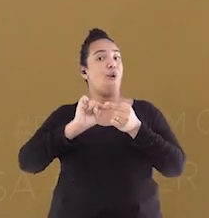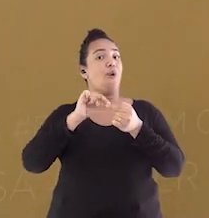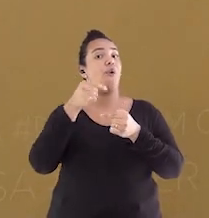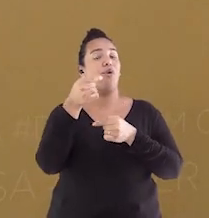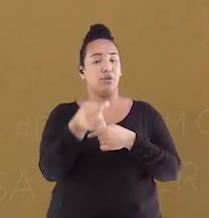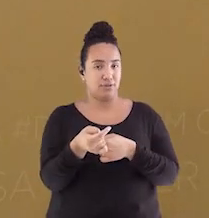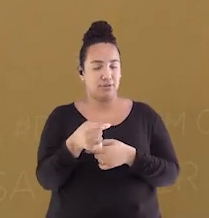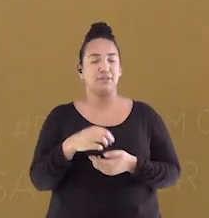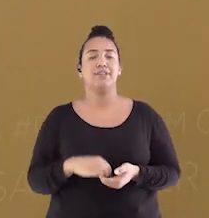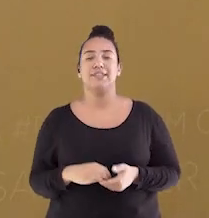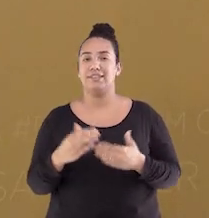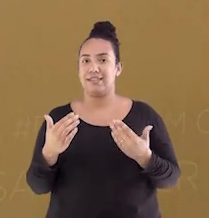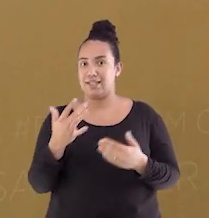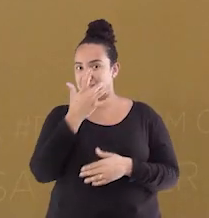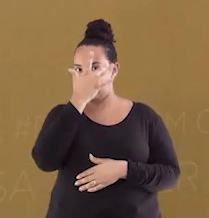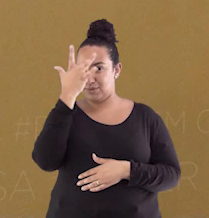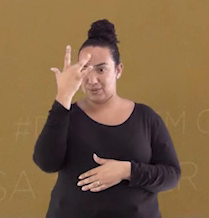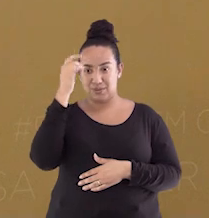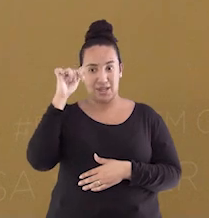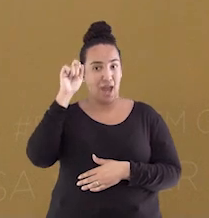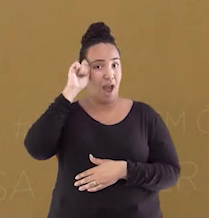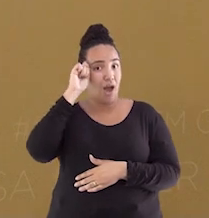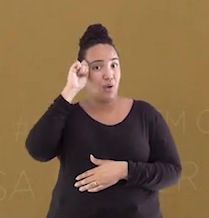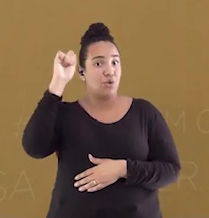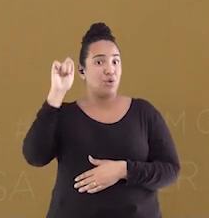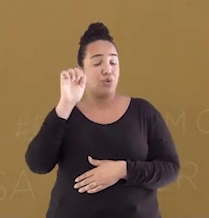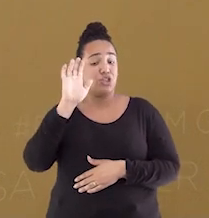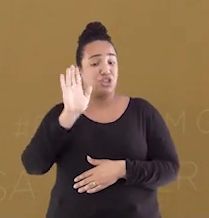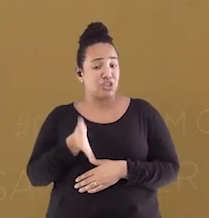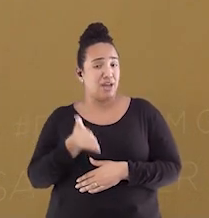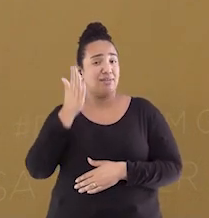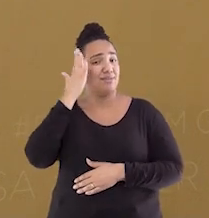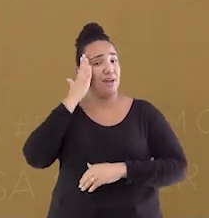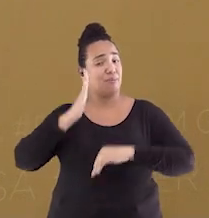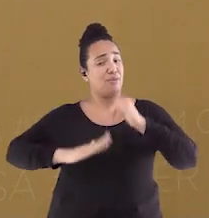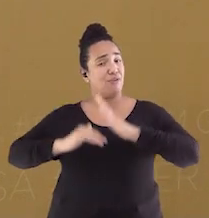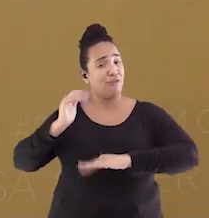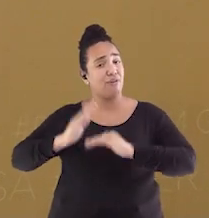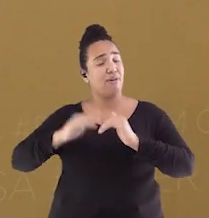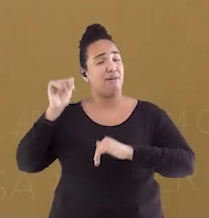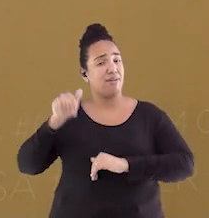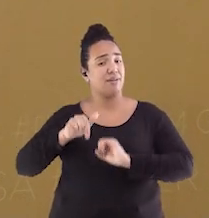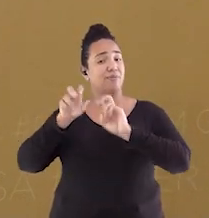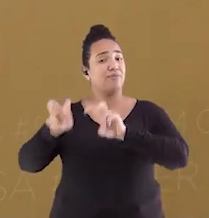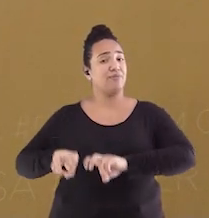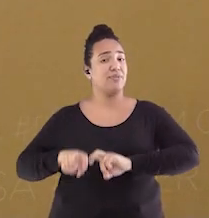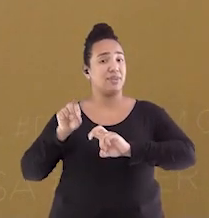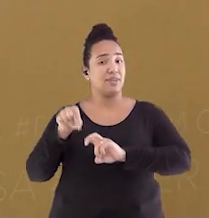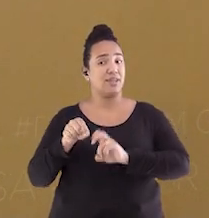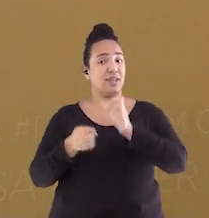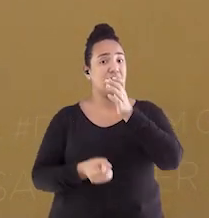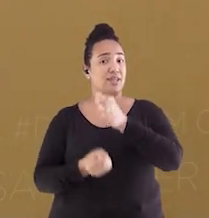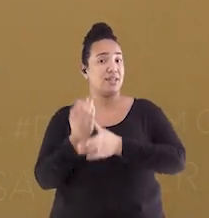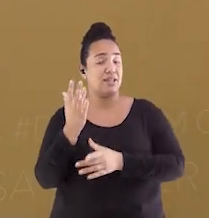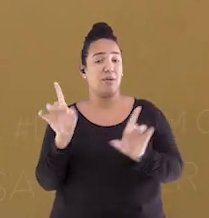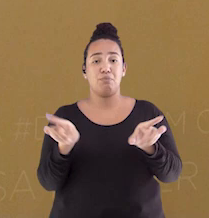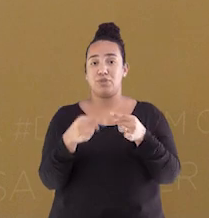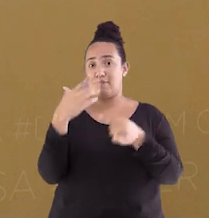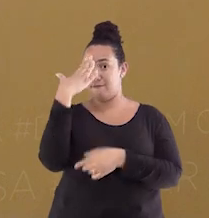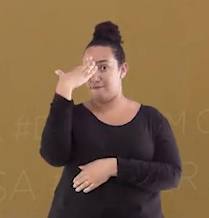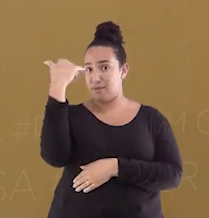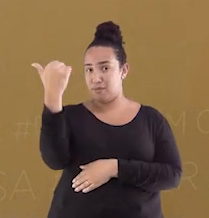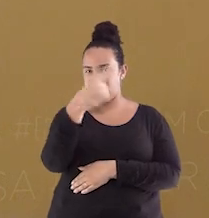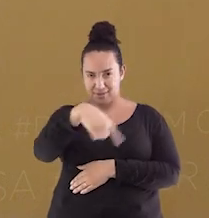são especialistas no estilo e já têm a forma de criar músicas que viraram grande sucesso na mídia. Vocês sabiam